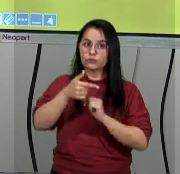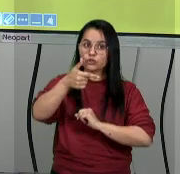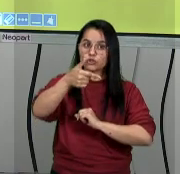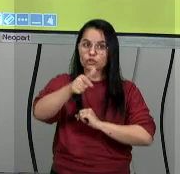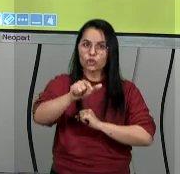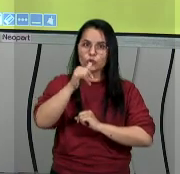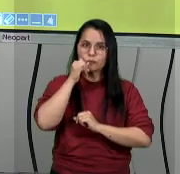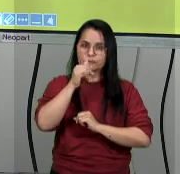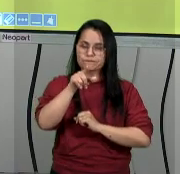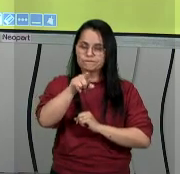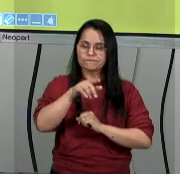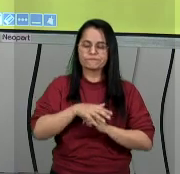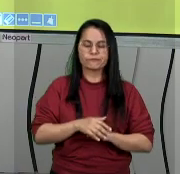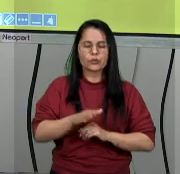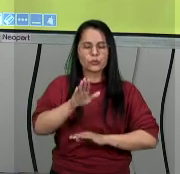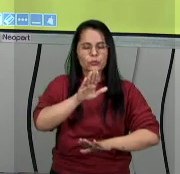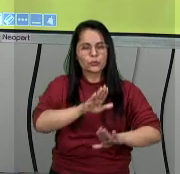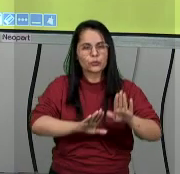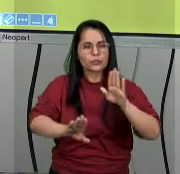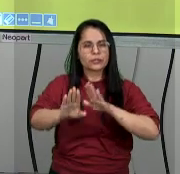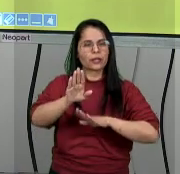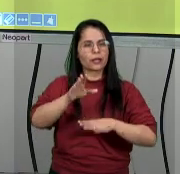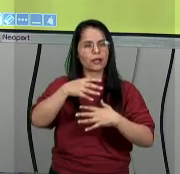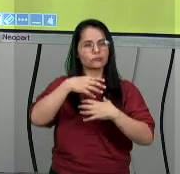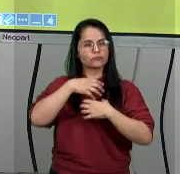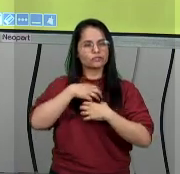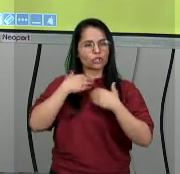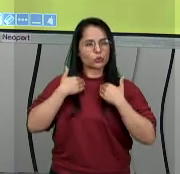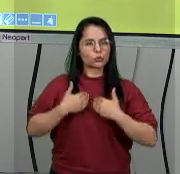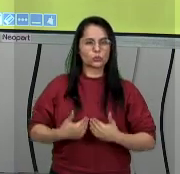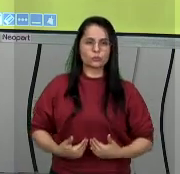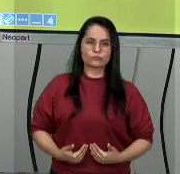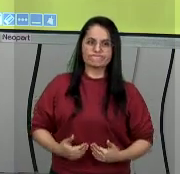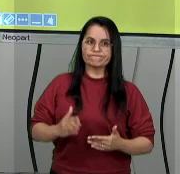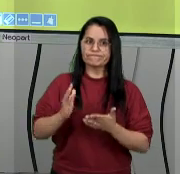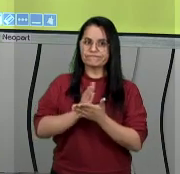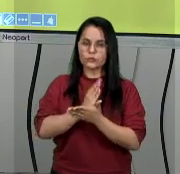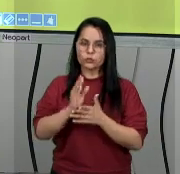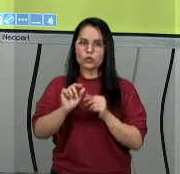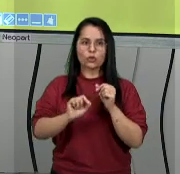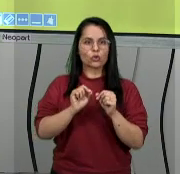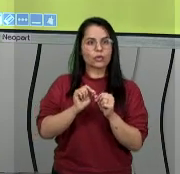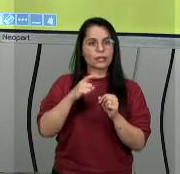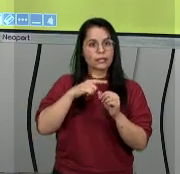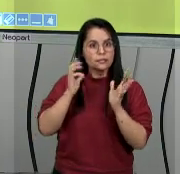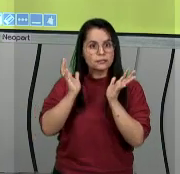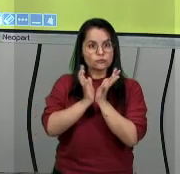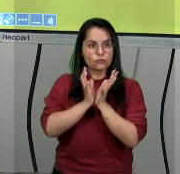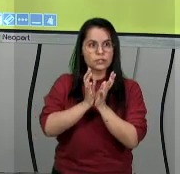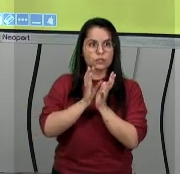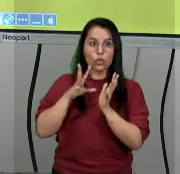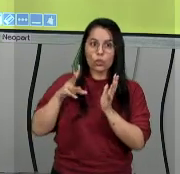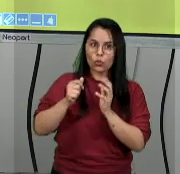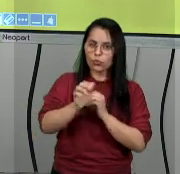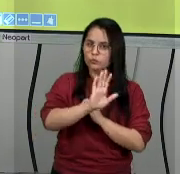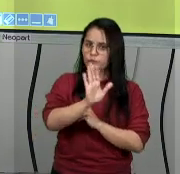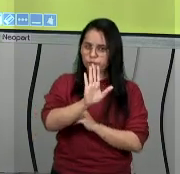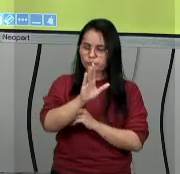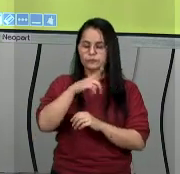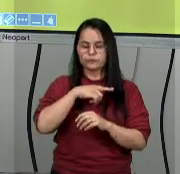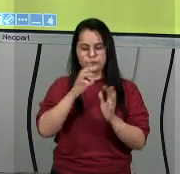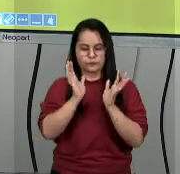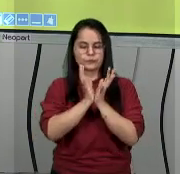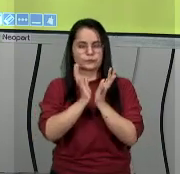uma vez, cuidado com a postura. Muitas vezes, né, em alguns casos, não todos, como eu acabei de